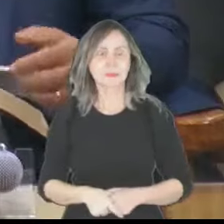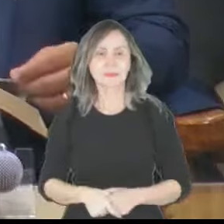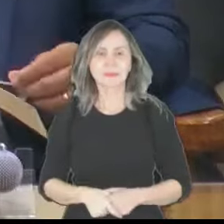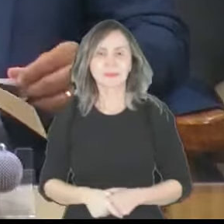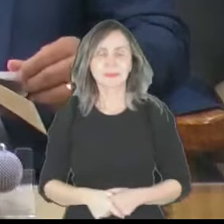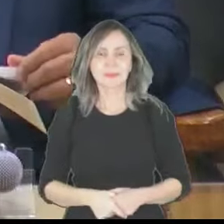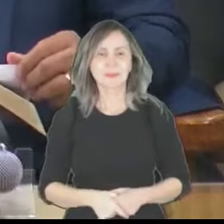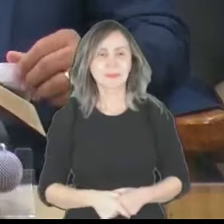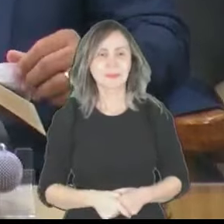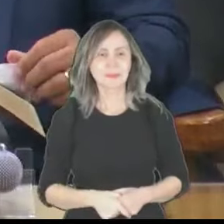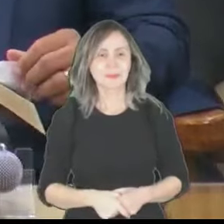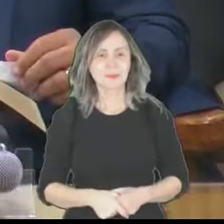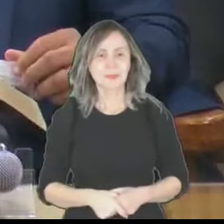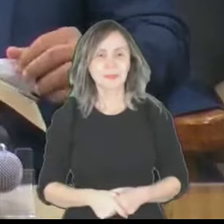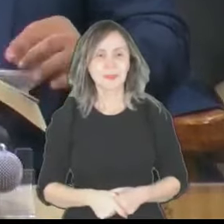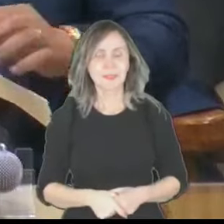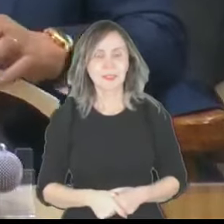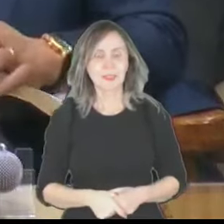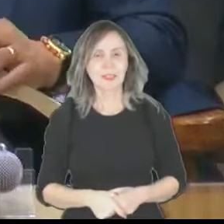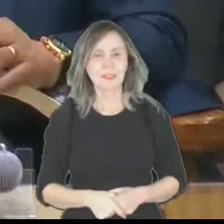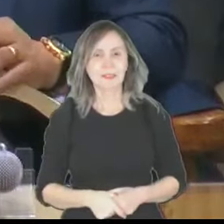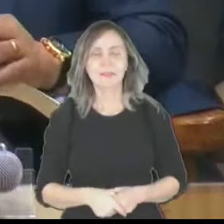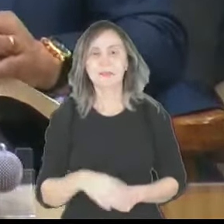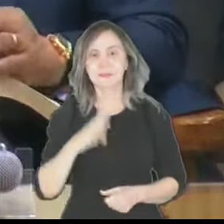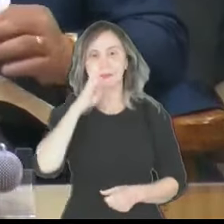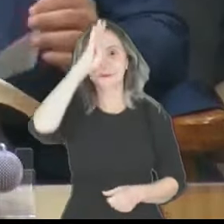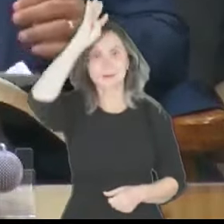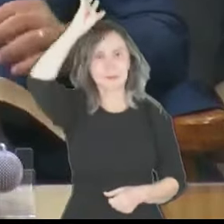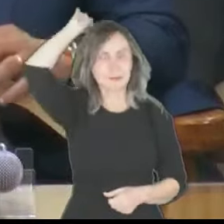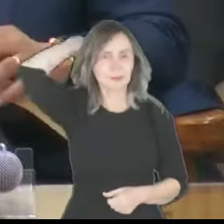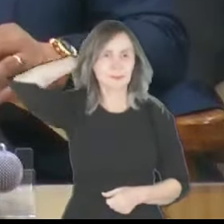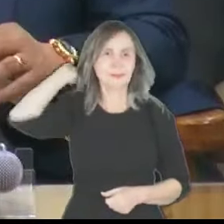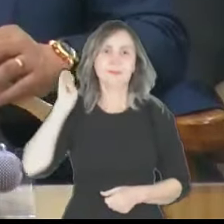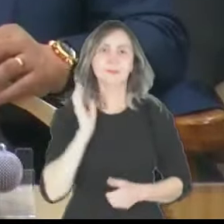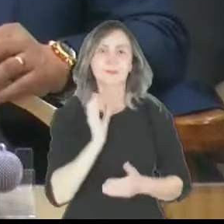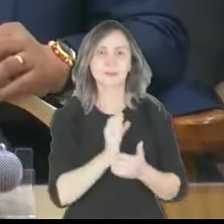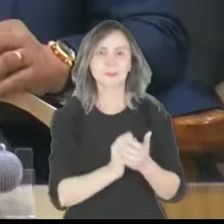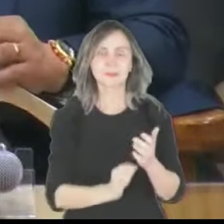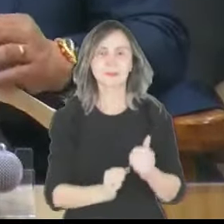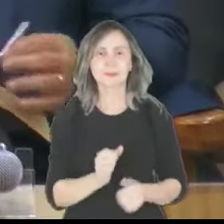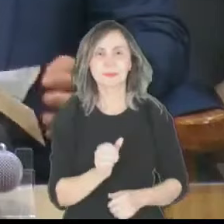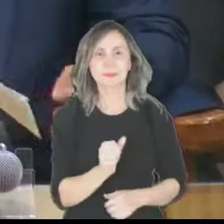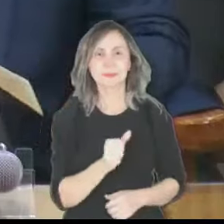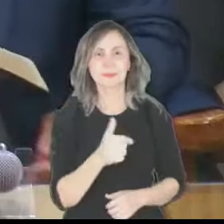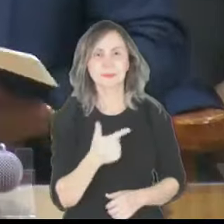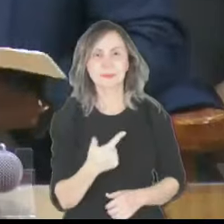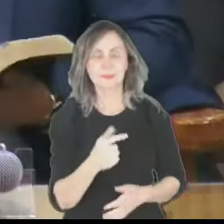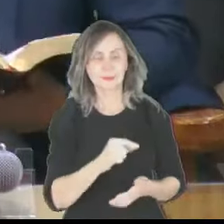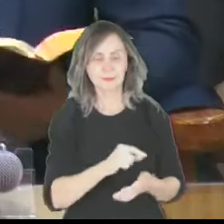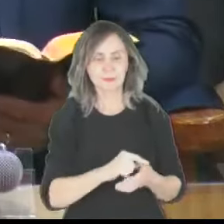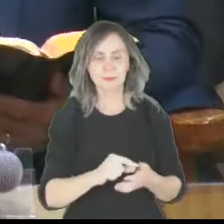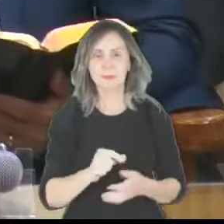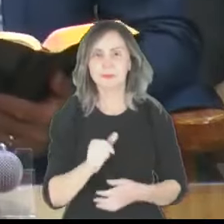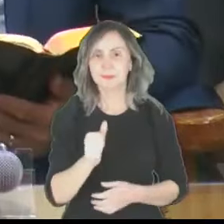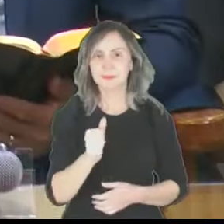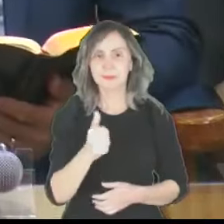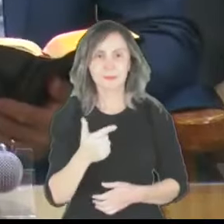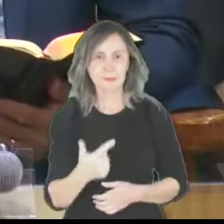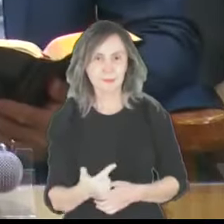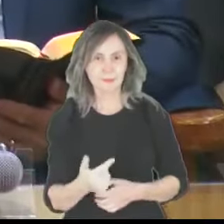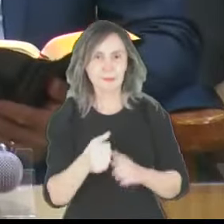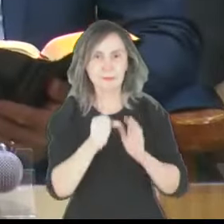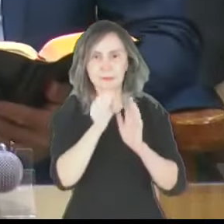Romanos 12, versos 1 e 2. Assim diz a palavra